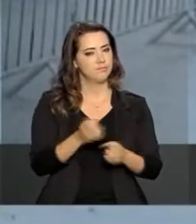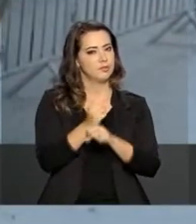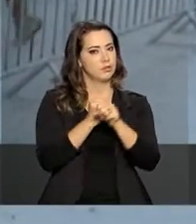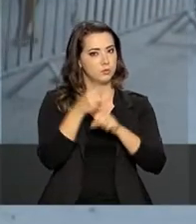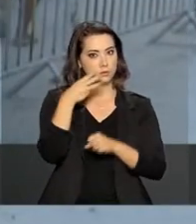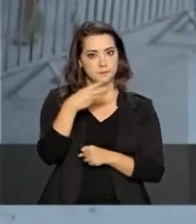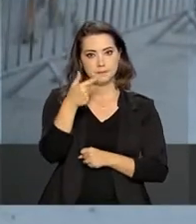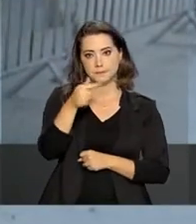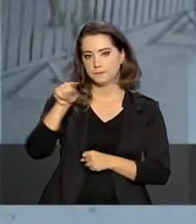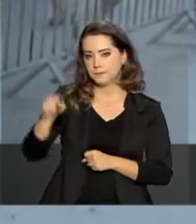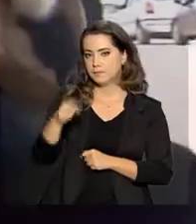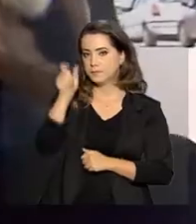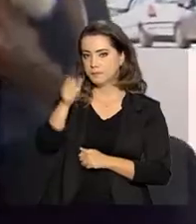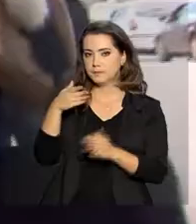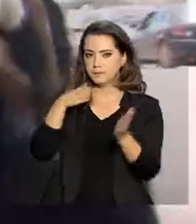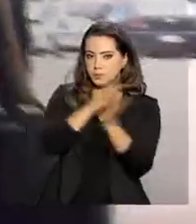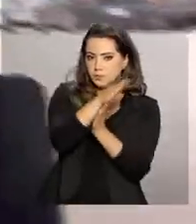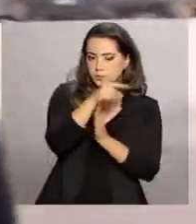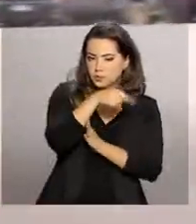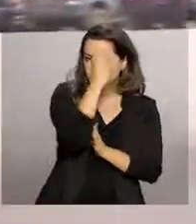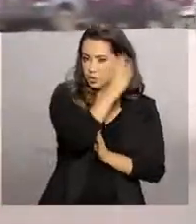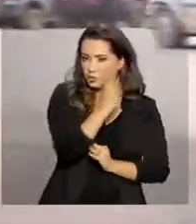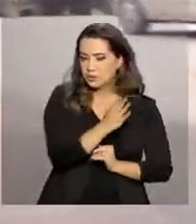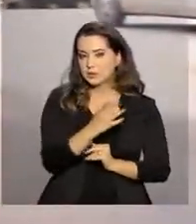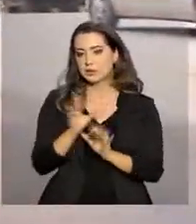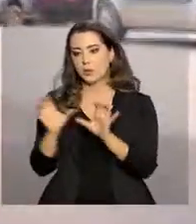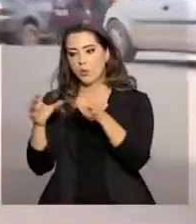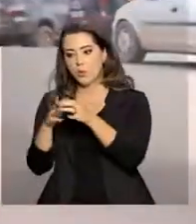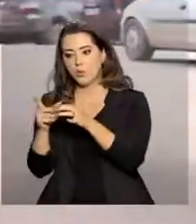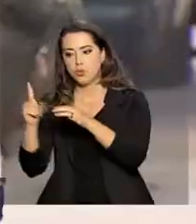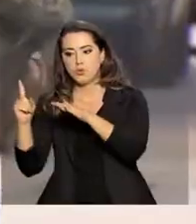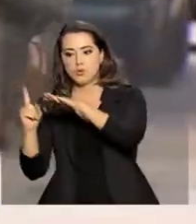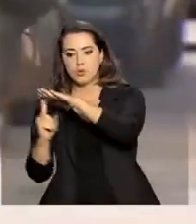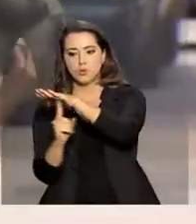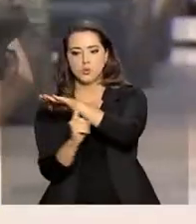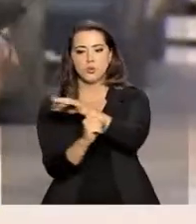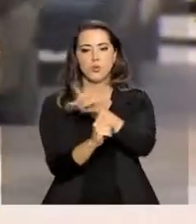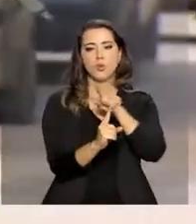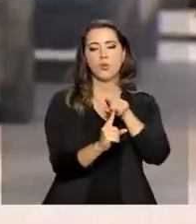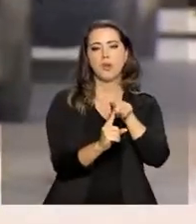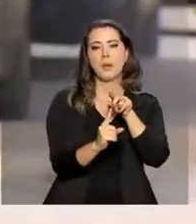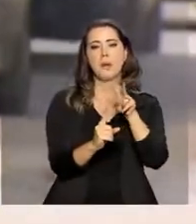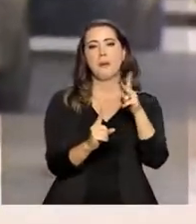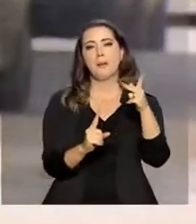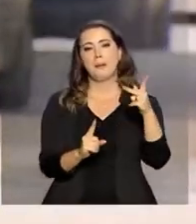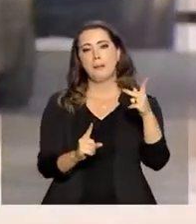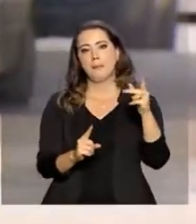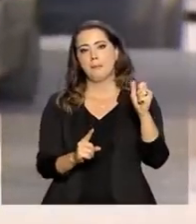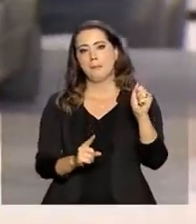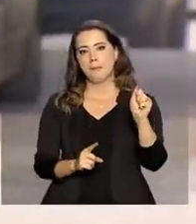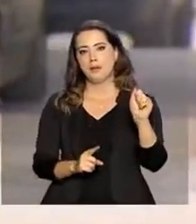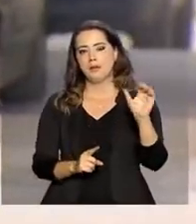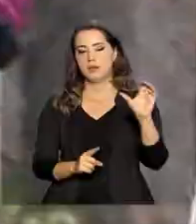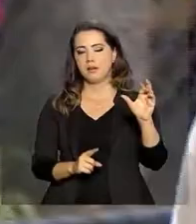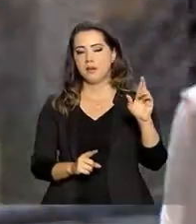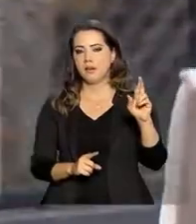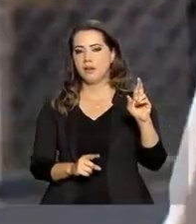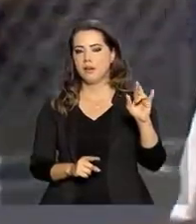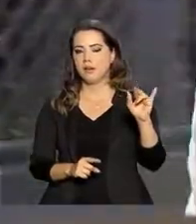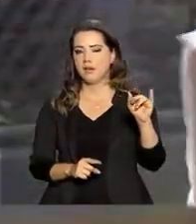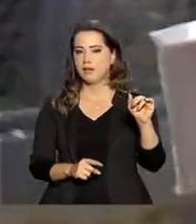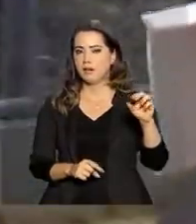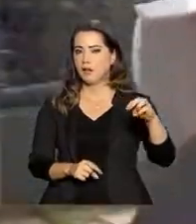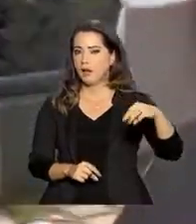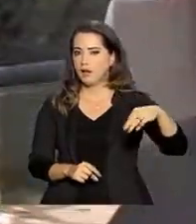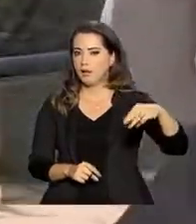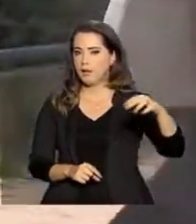venezuelanos pediram refúgio aqui. A maioria chega pelo município de Pacaraima, que faz fronteira com a Venezuela. Alguns ficam por lá, mas